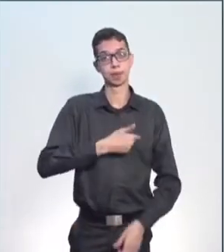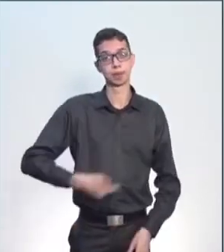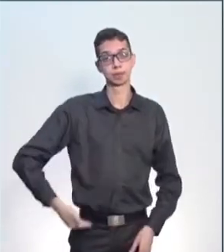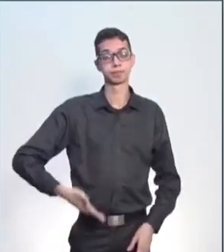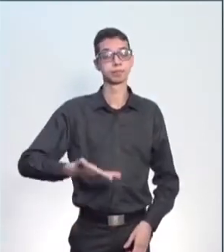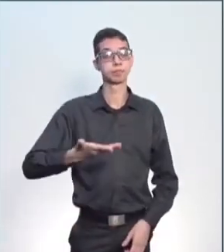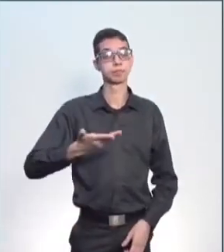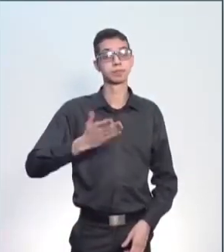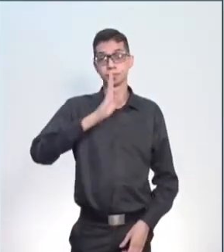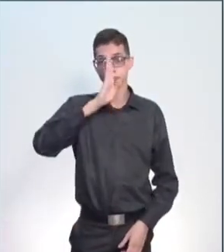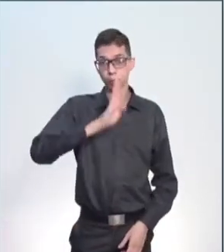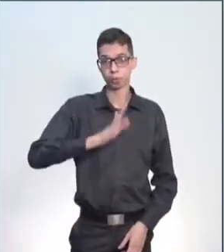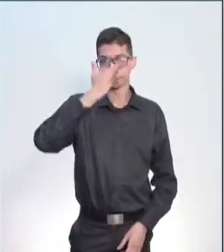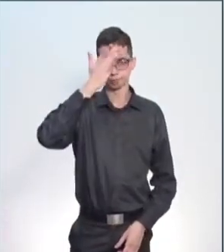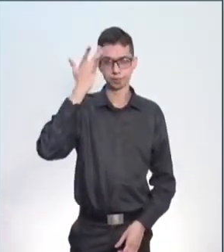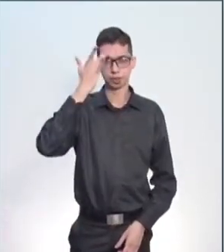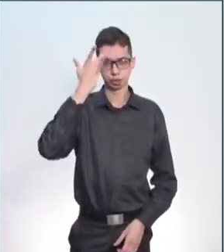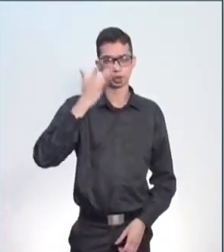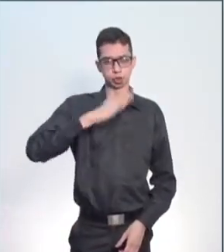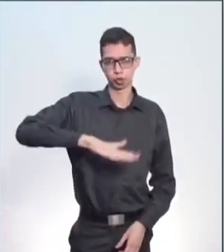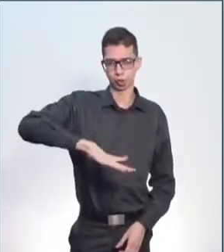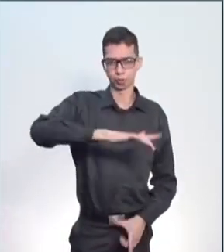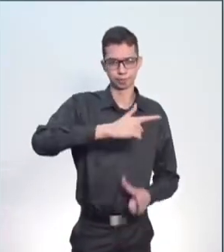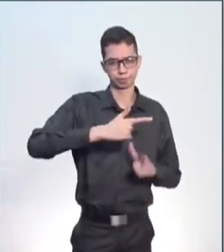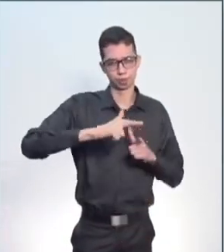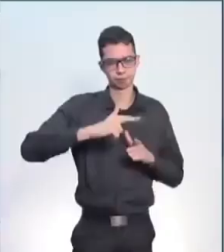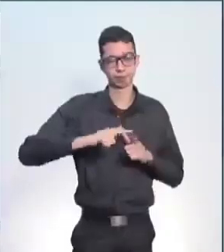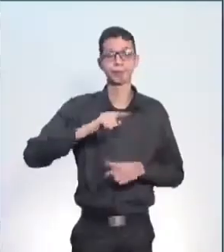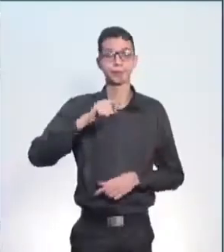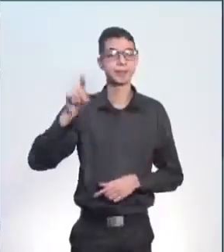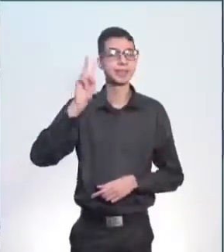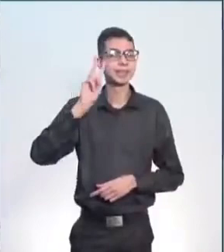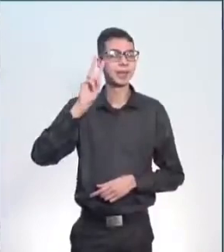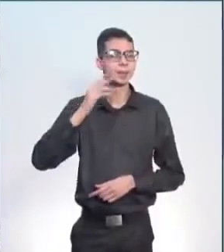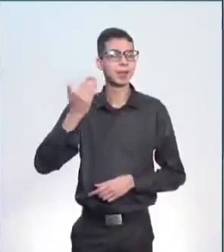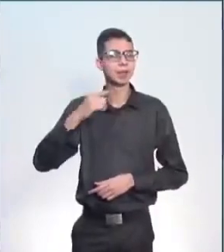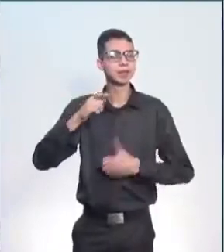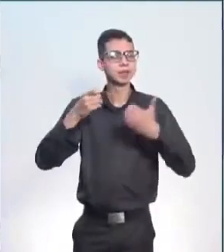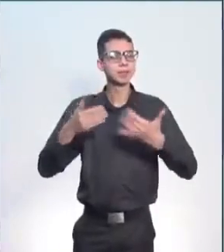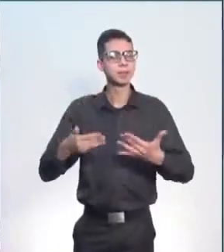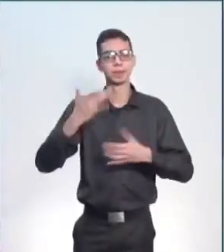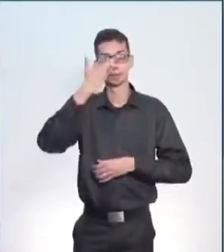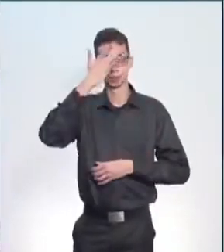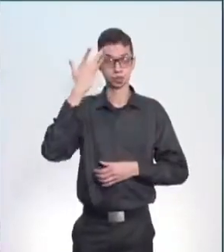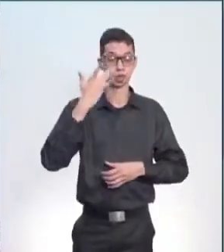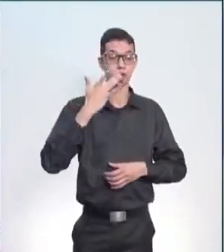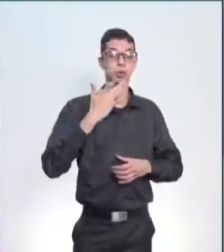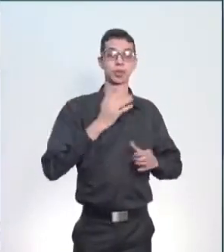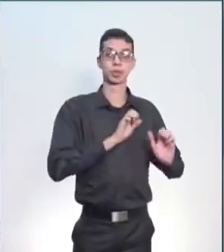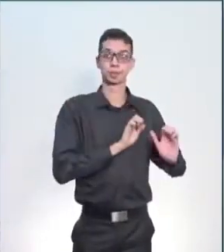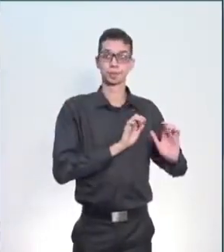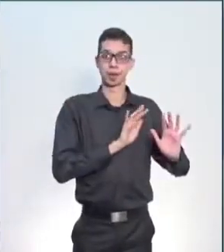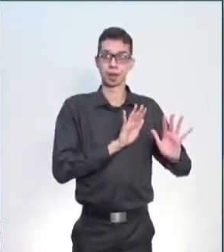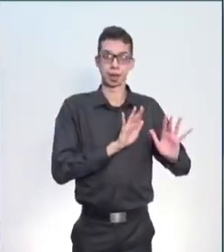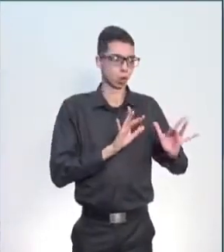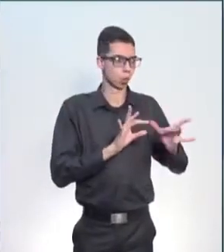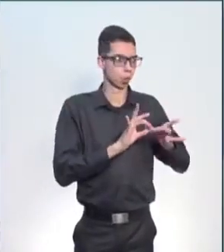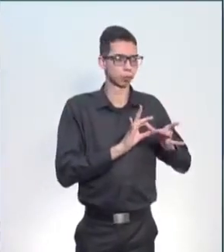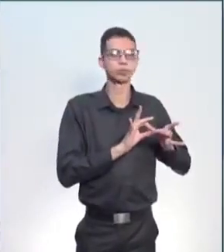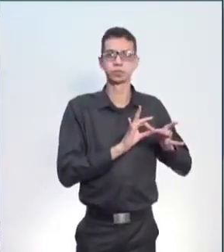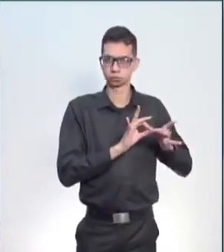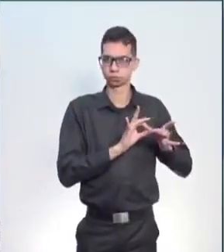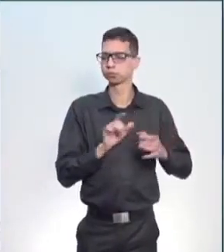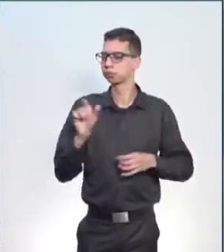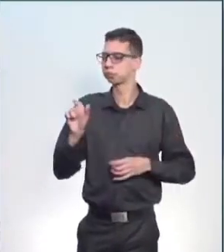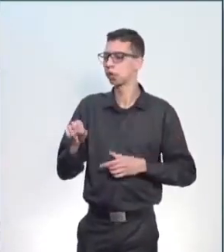que no começo vocês falaram que as pessoas se unem para ajudar as pessoas quando tem algum problema, uma enchente,